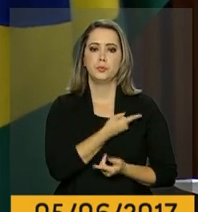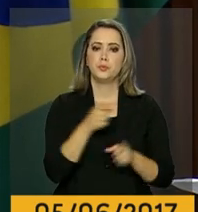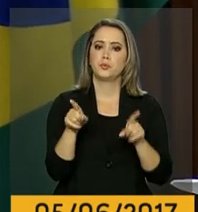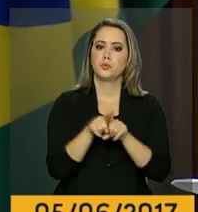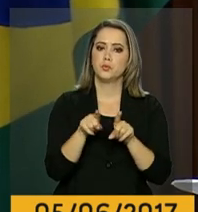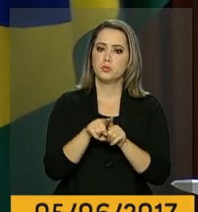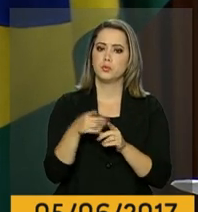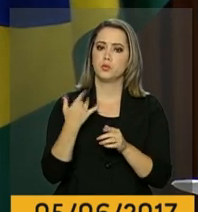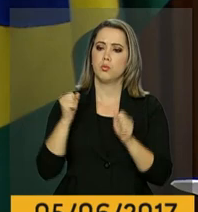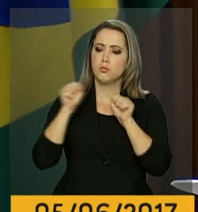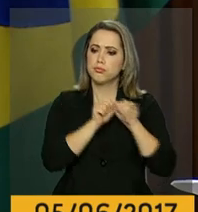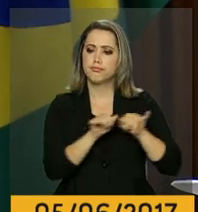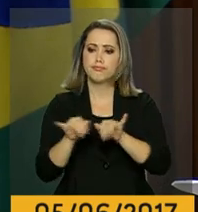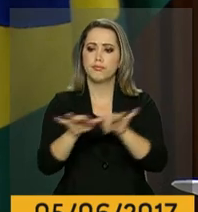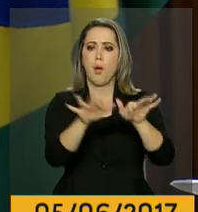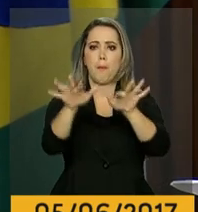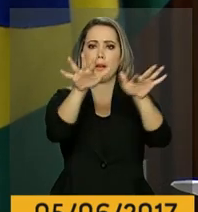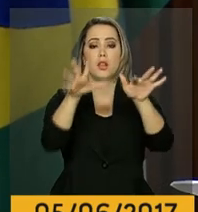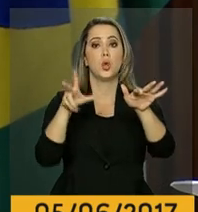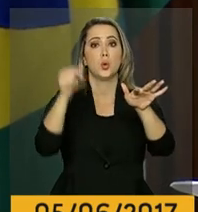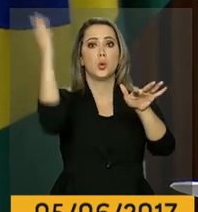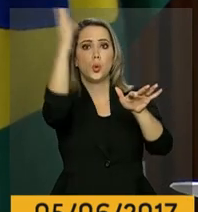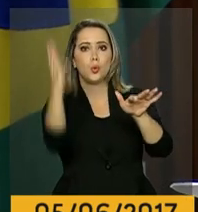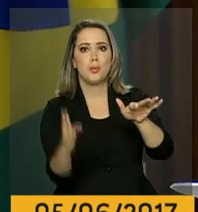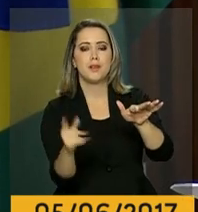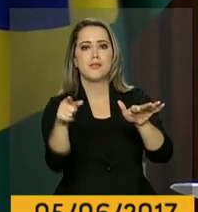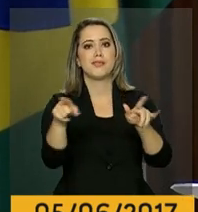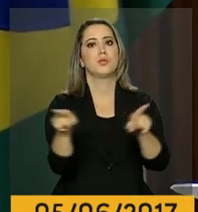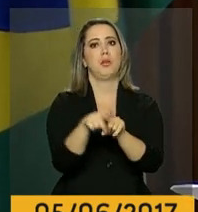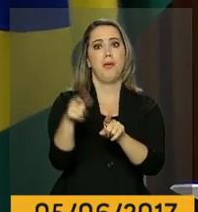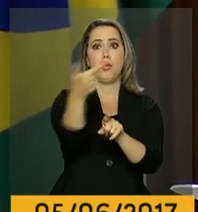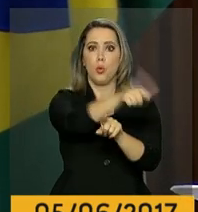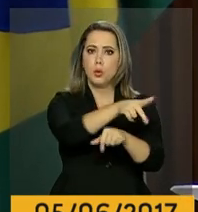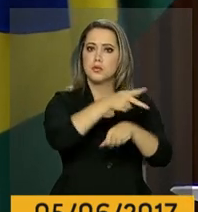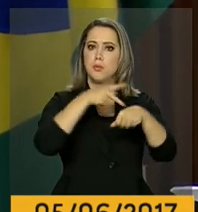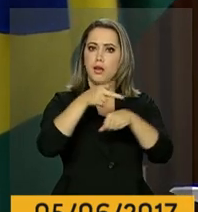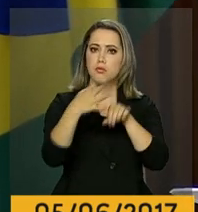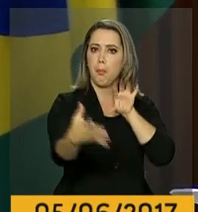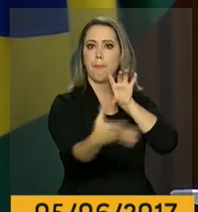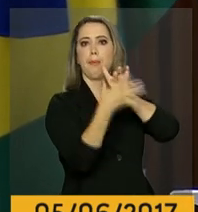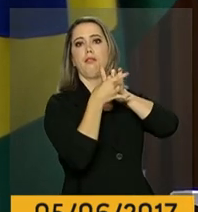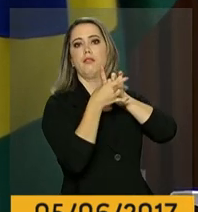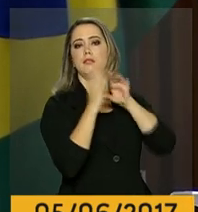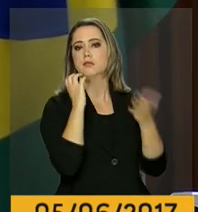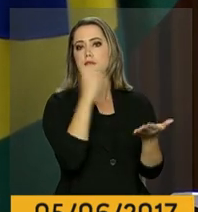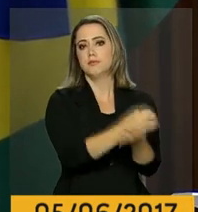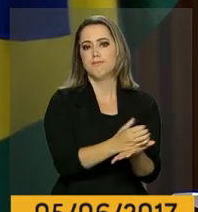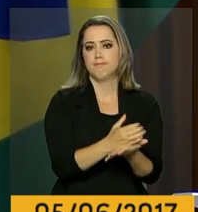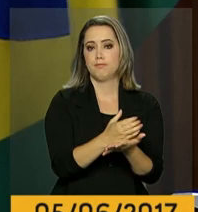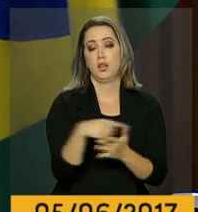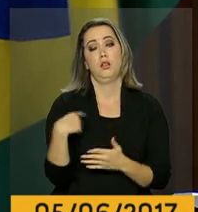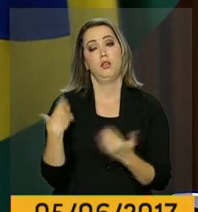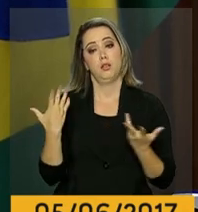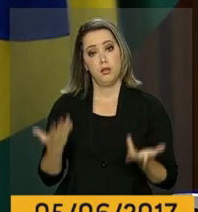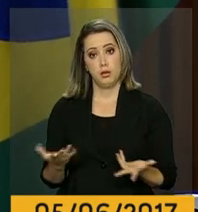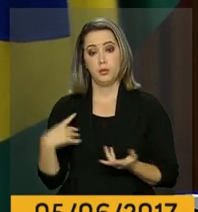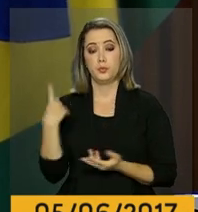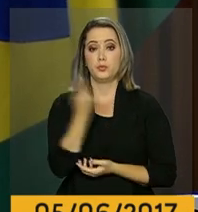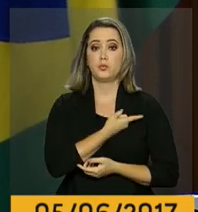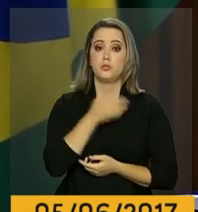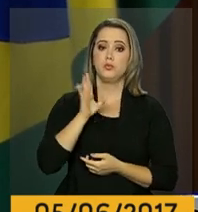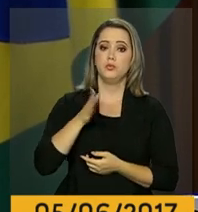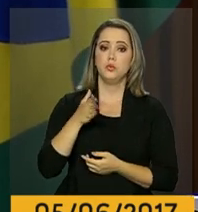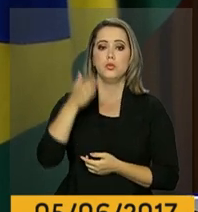ramificada em todo o país tem ramificações internacionais e por ISO que nós eh decidimos segundo as